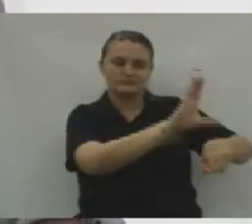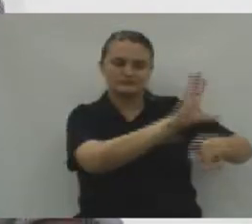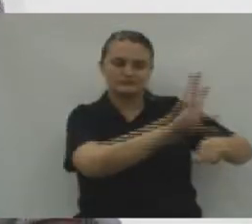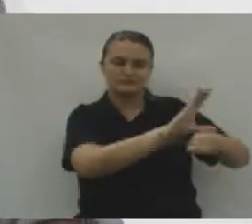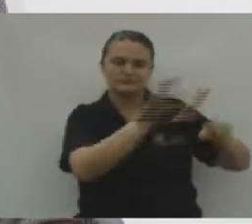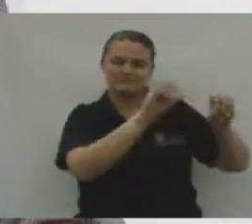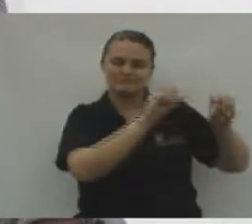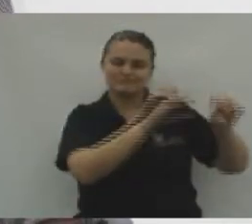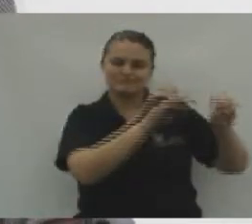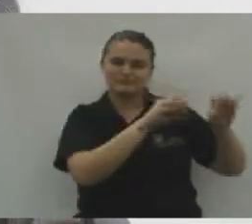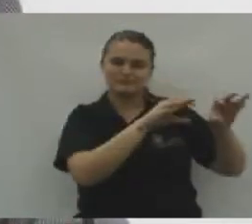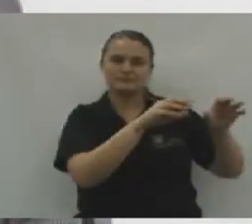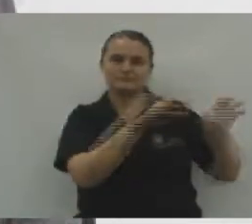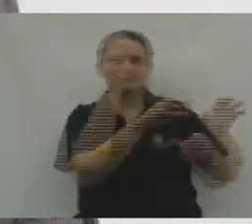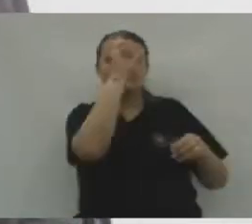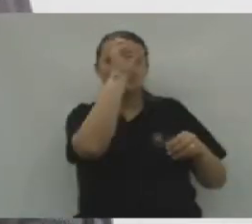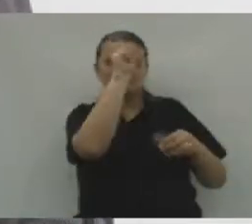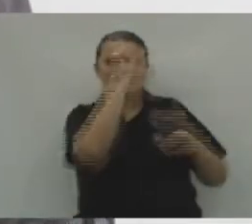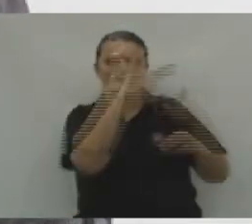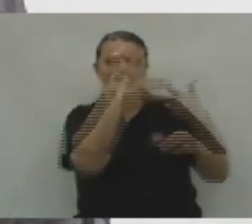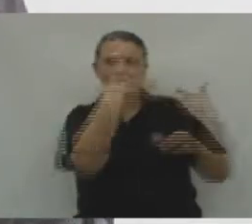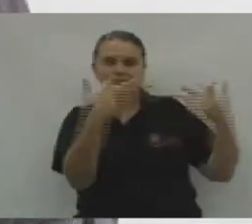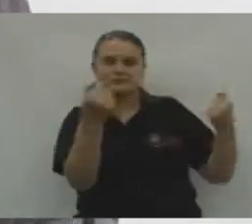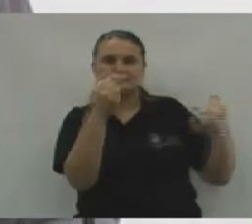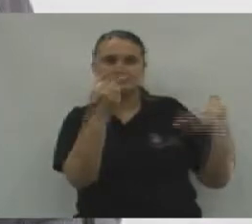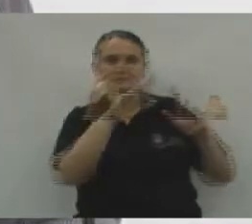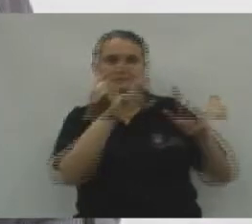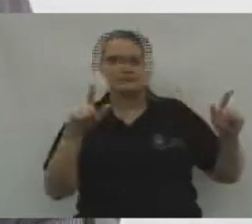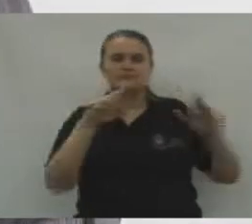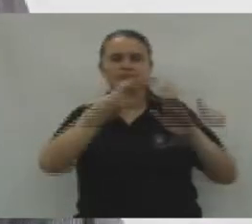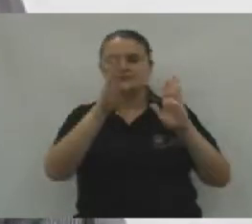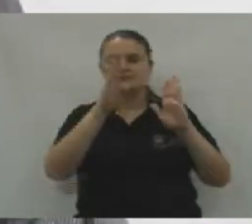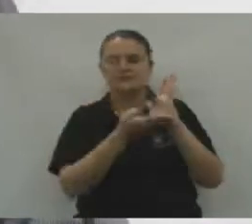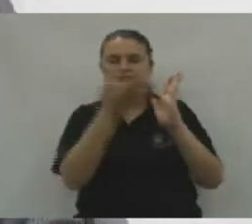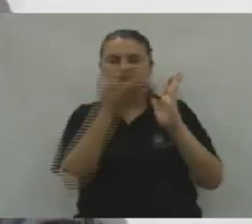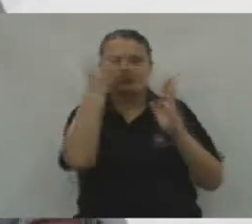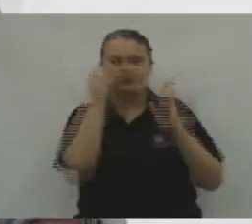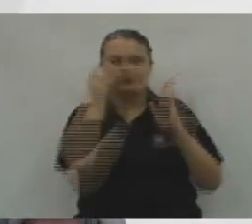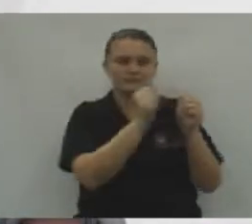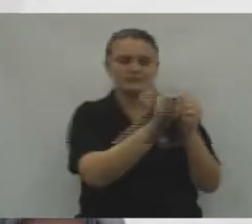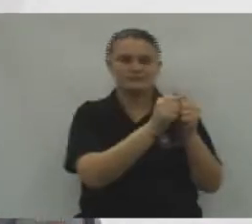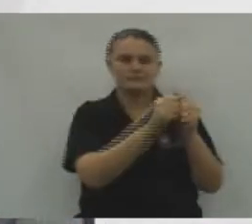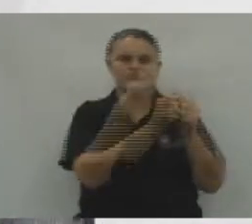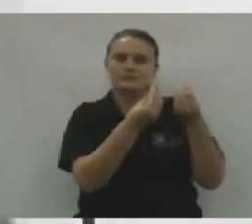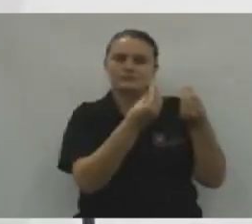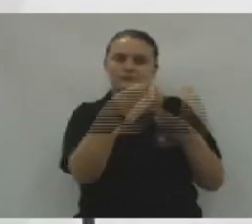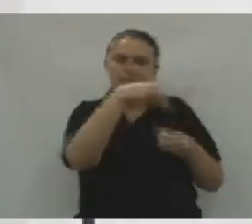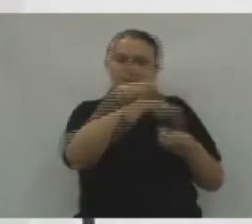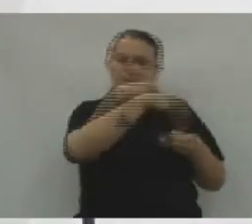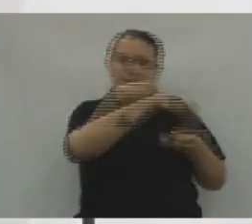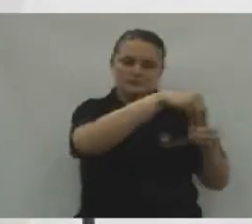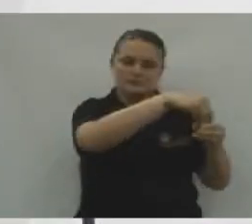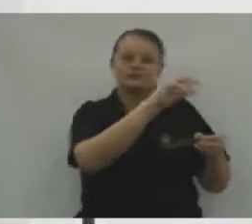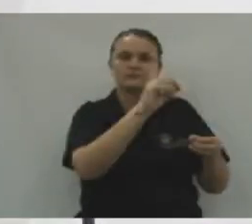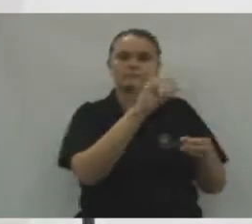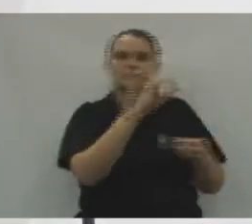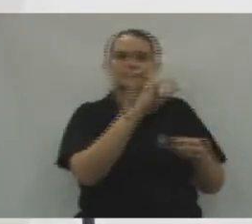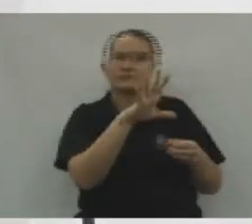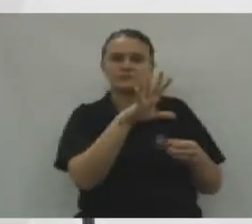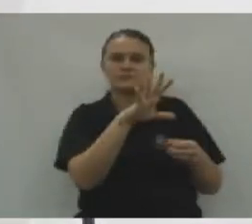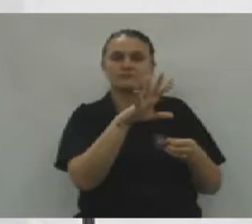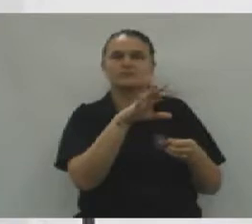agricultores, né, e todas as pessoas envolvidas na questão de produção, e não somente na questão de produção, mas